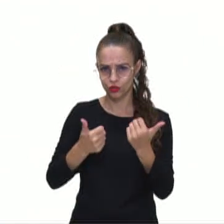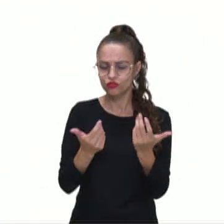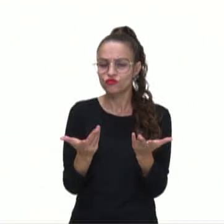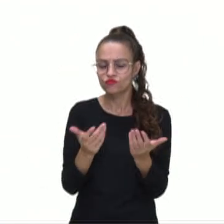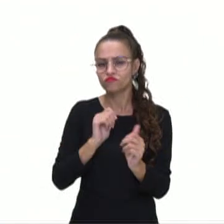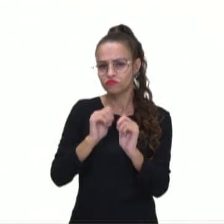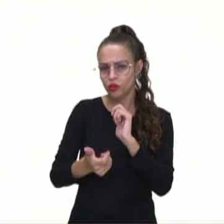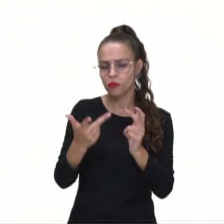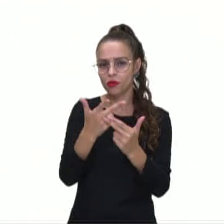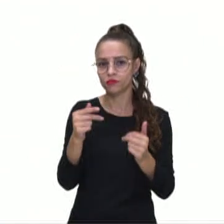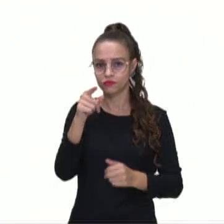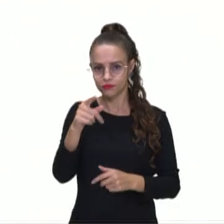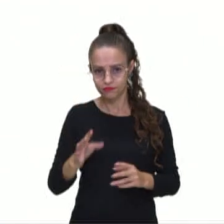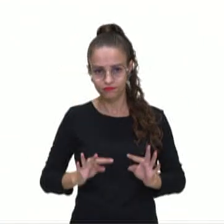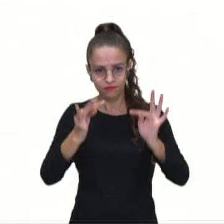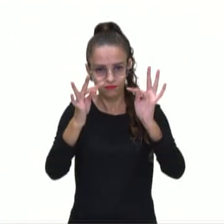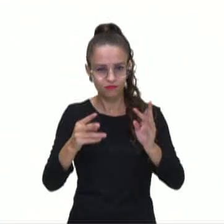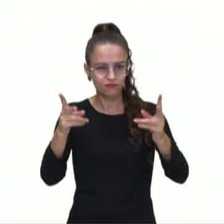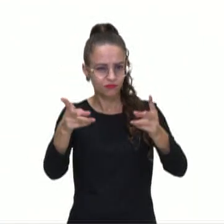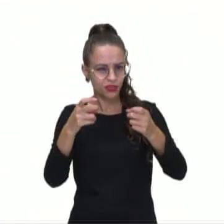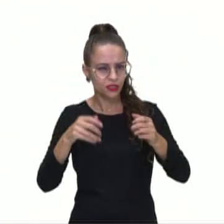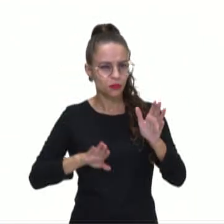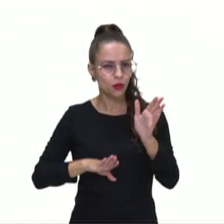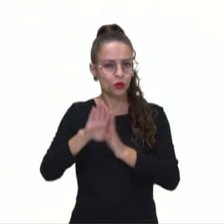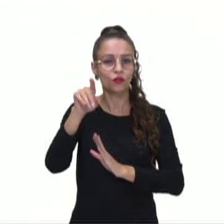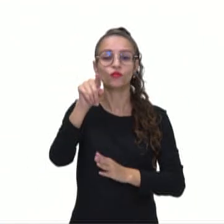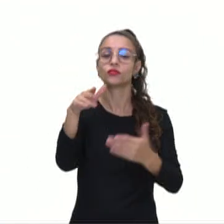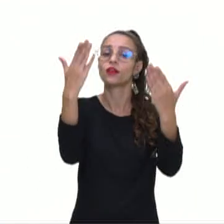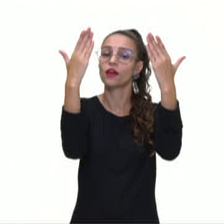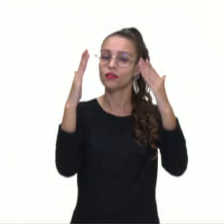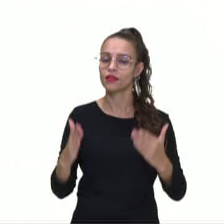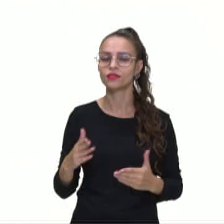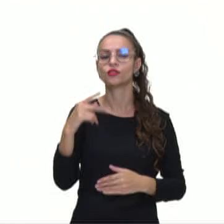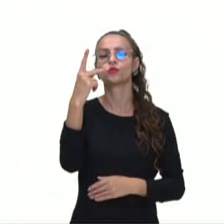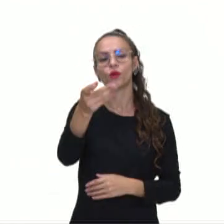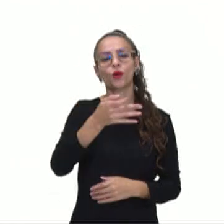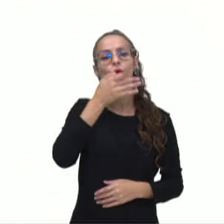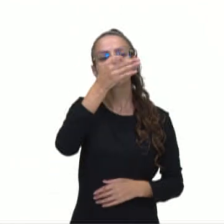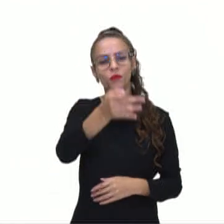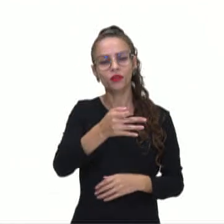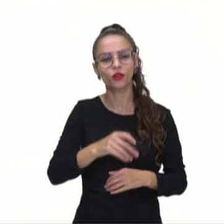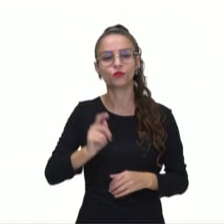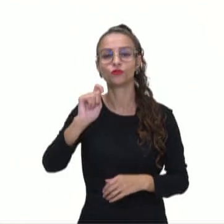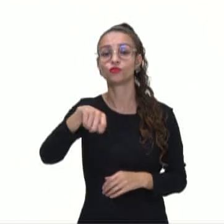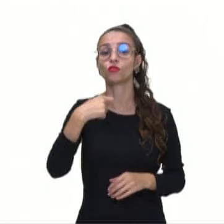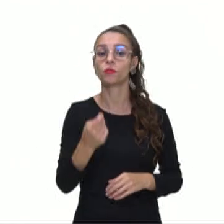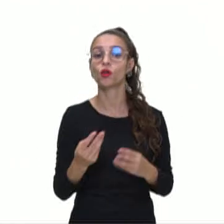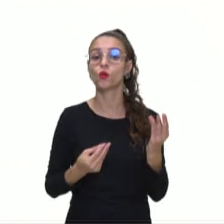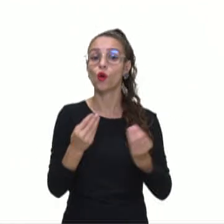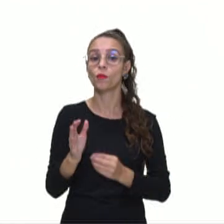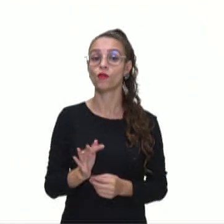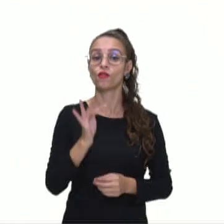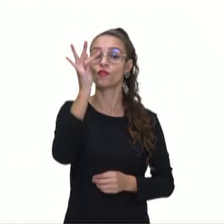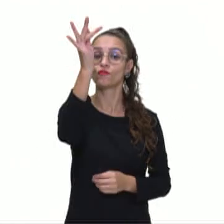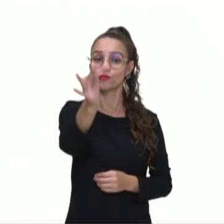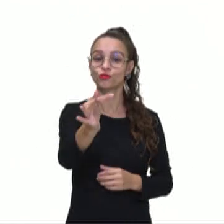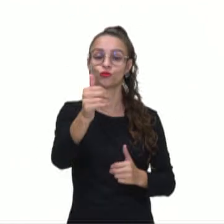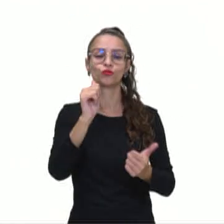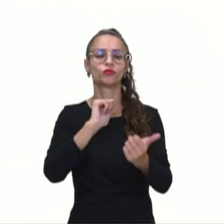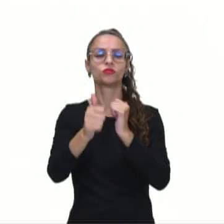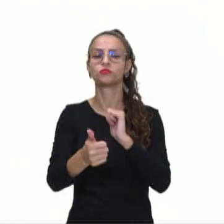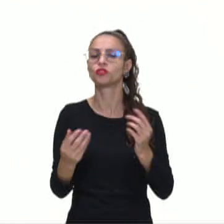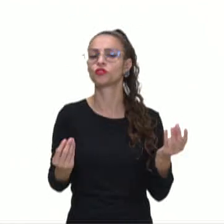perceber todos os avanços da tecnologia na atualidade, analise e dê a sua opinião sobre como serão os esportes de invasão